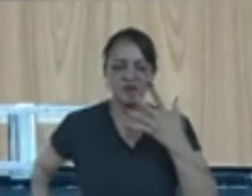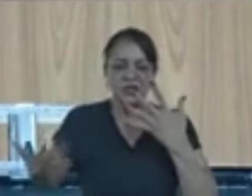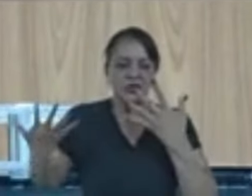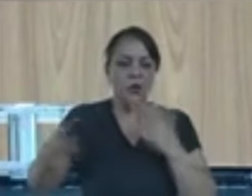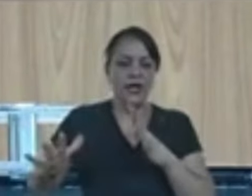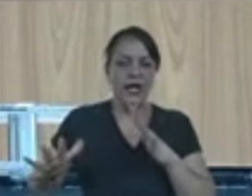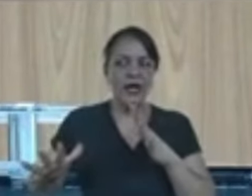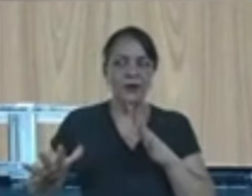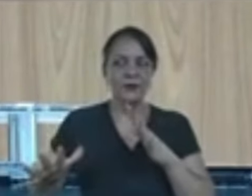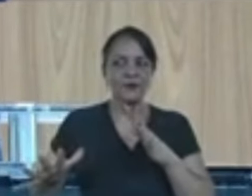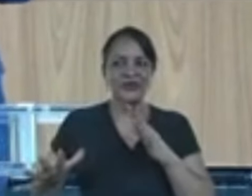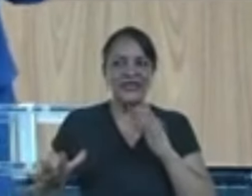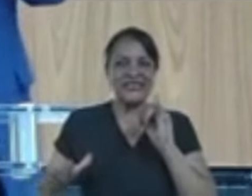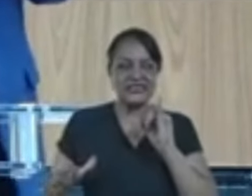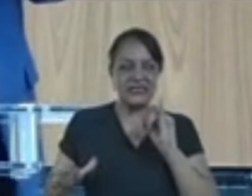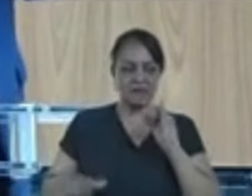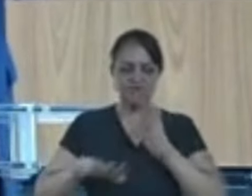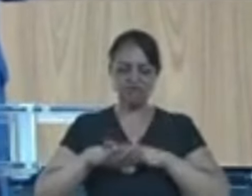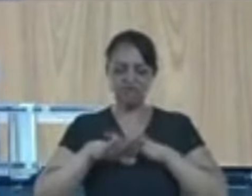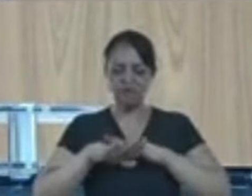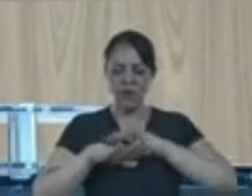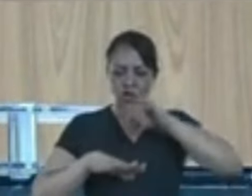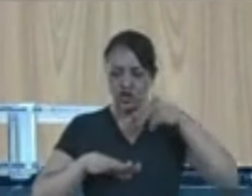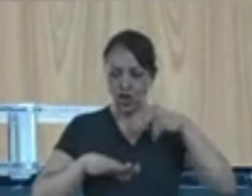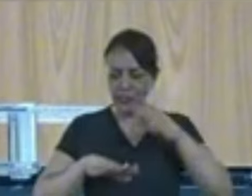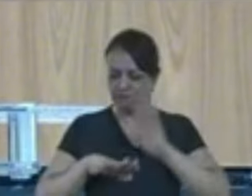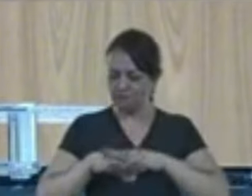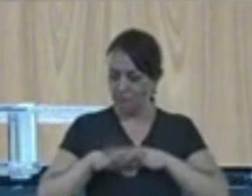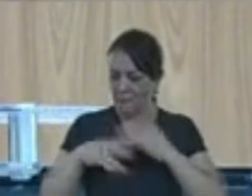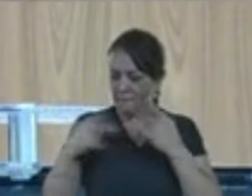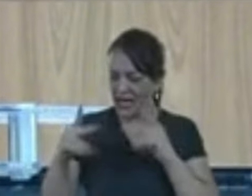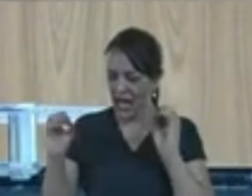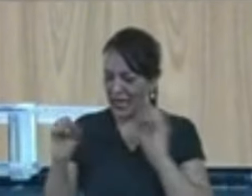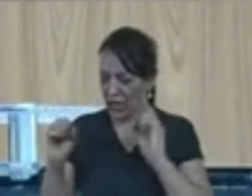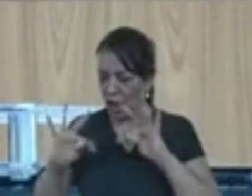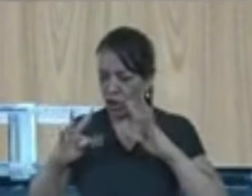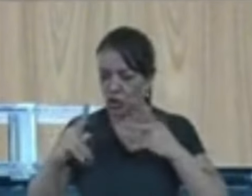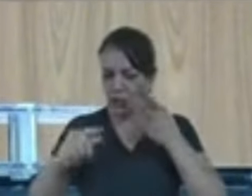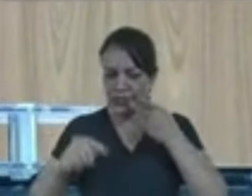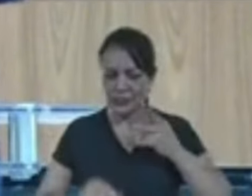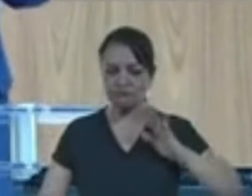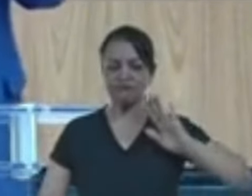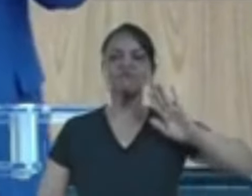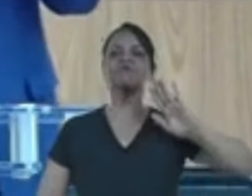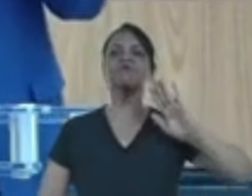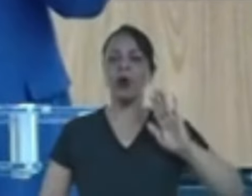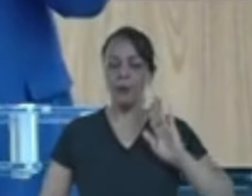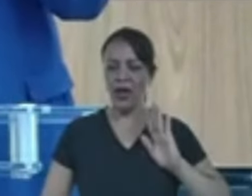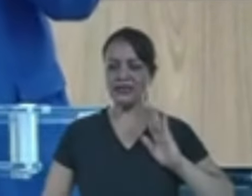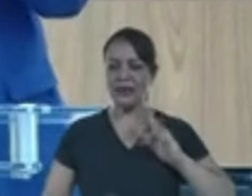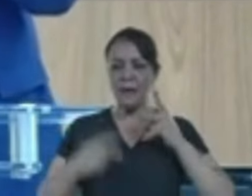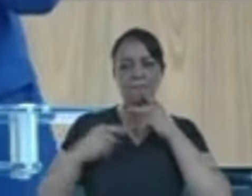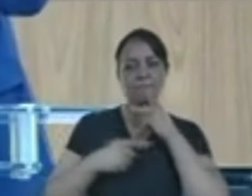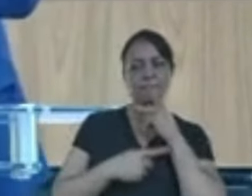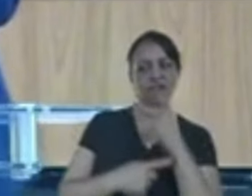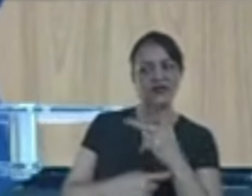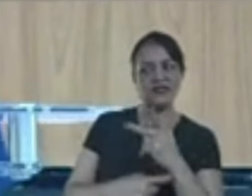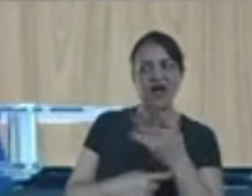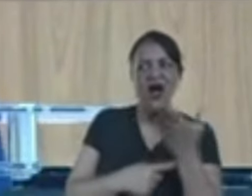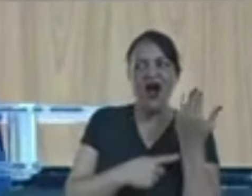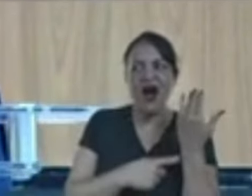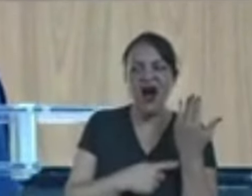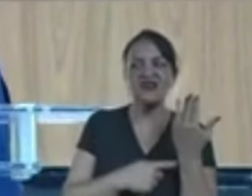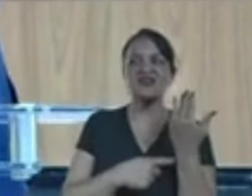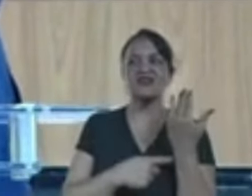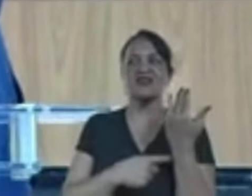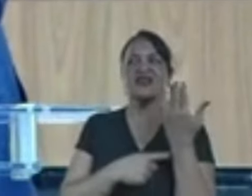se ele não fosse dar pregar para aquele povo, todas as profecias que eram faladas pelos profetas sobre um dia o domínio daquele